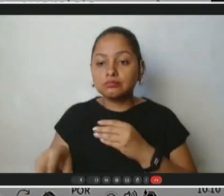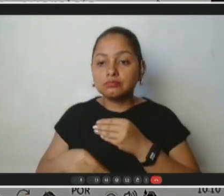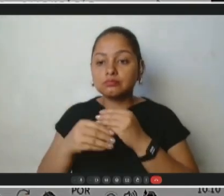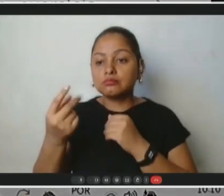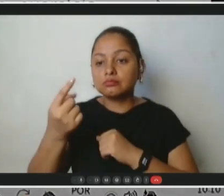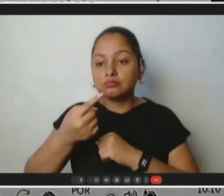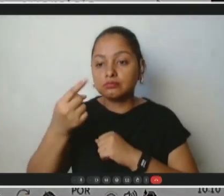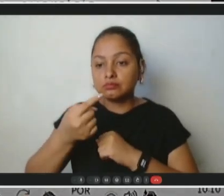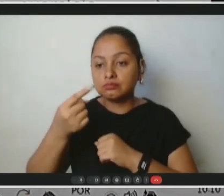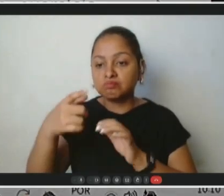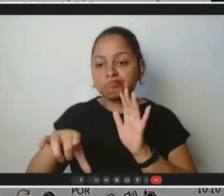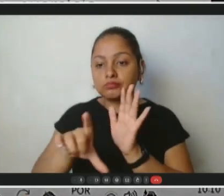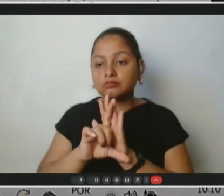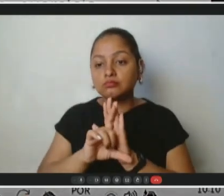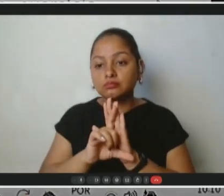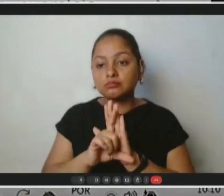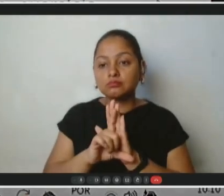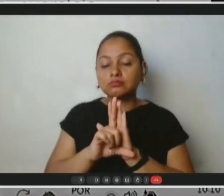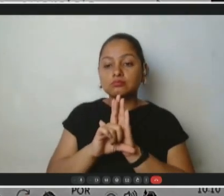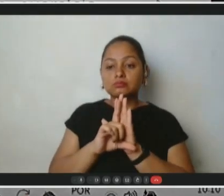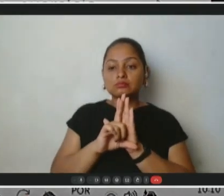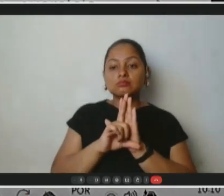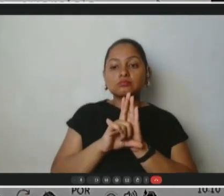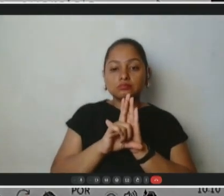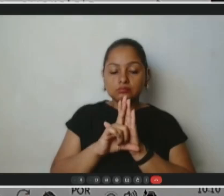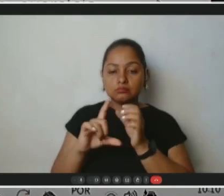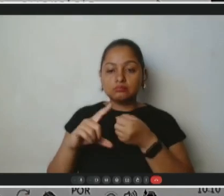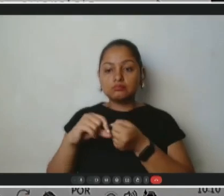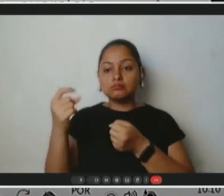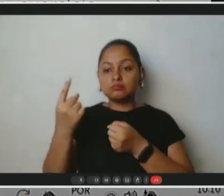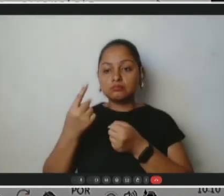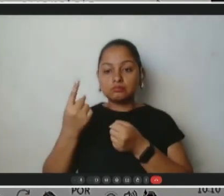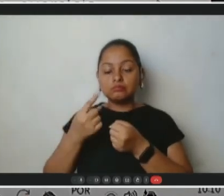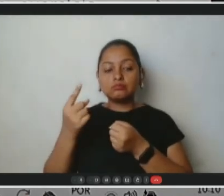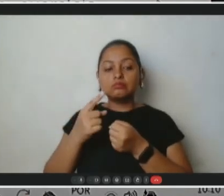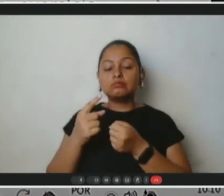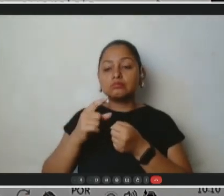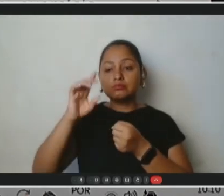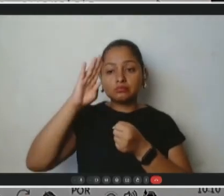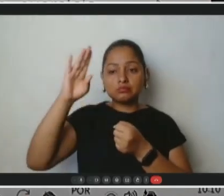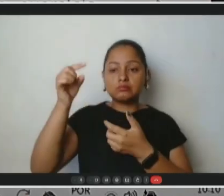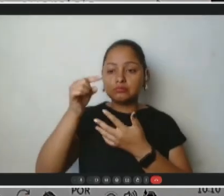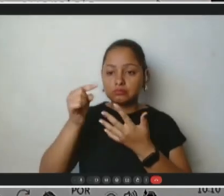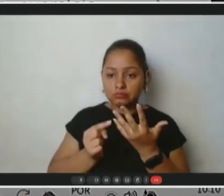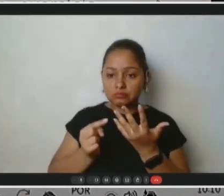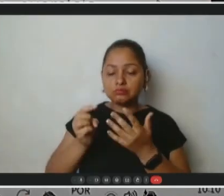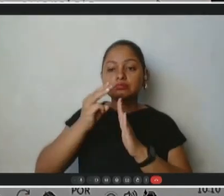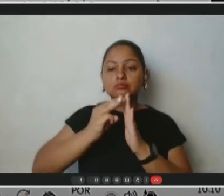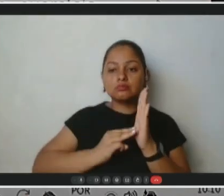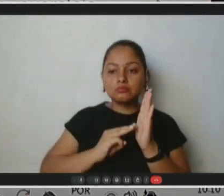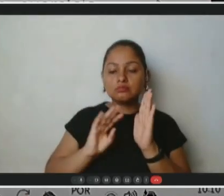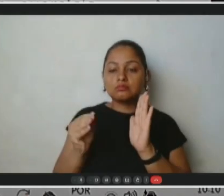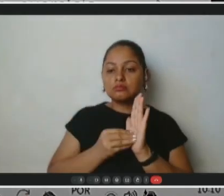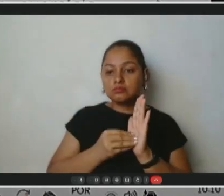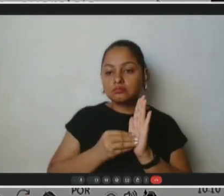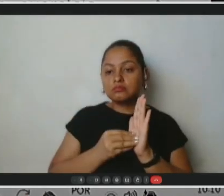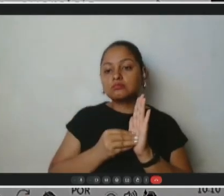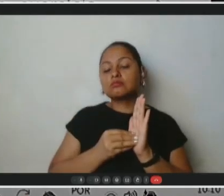lei. Parágrafo único. As prioridades e metas constantes no anexo 1 estão estabelecidas no